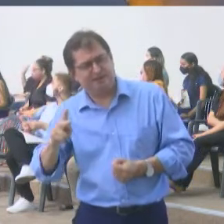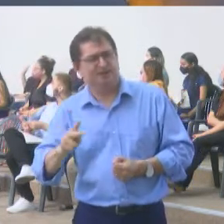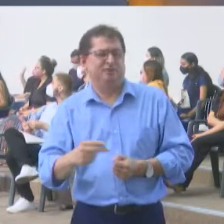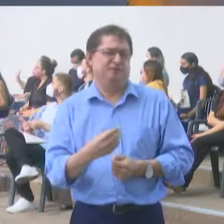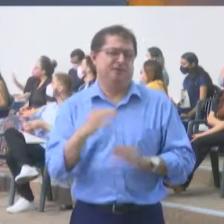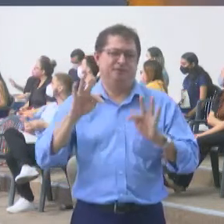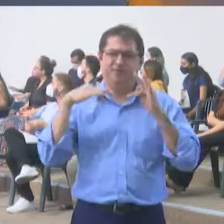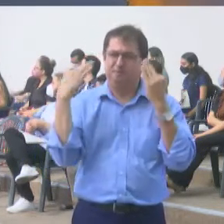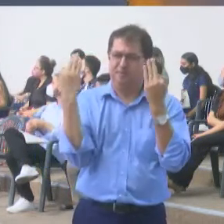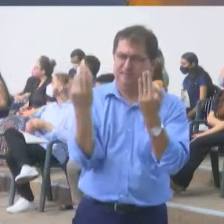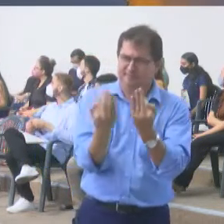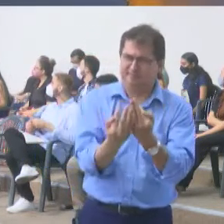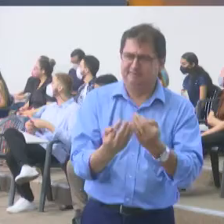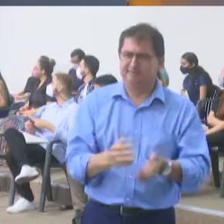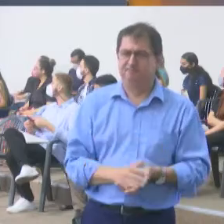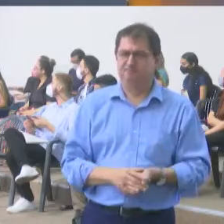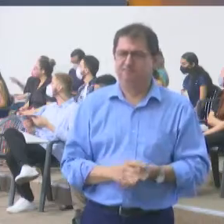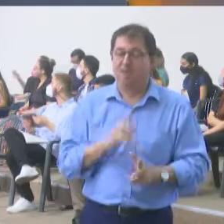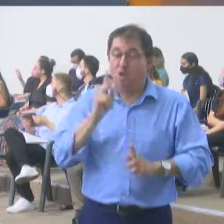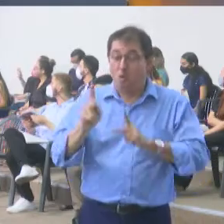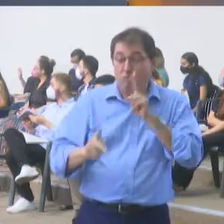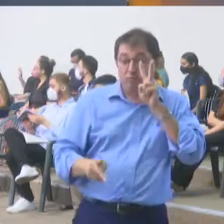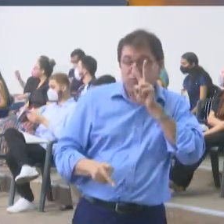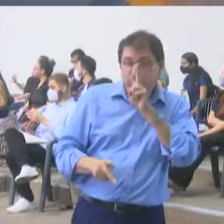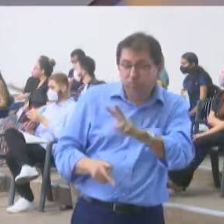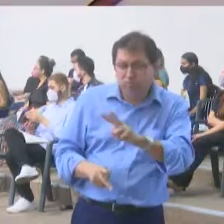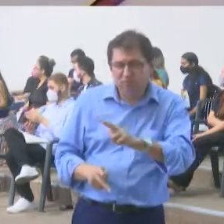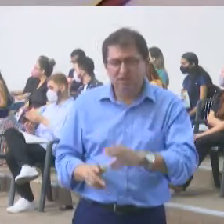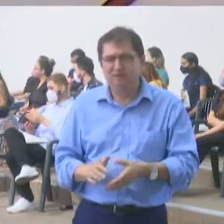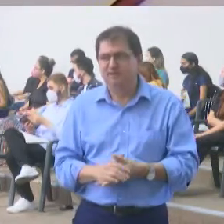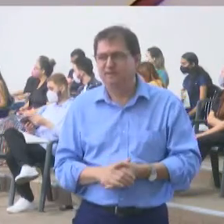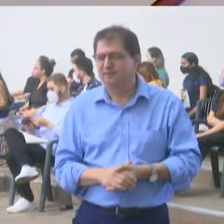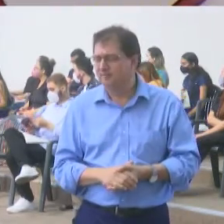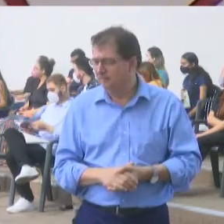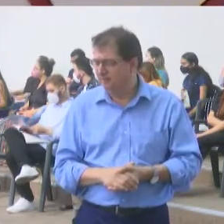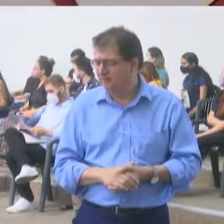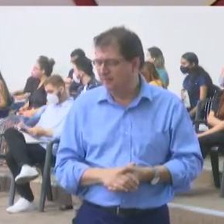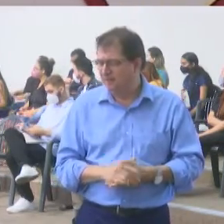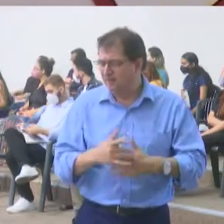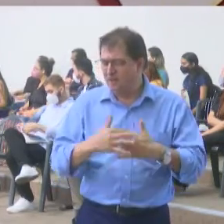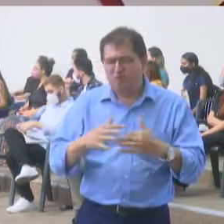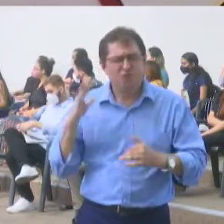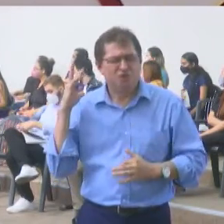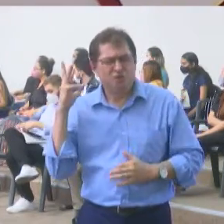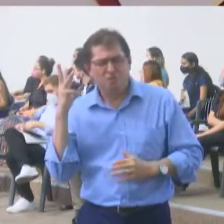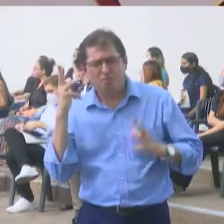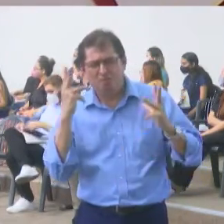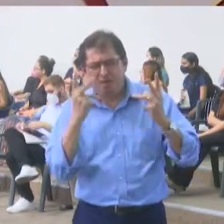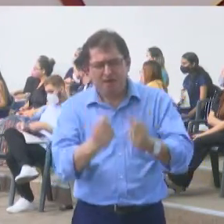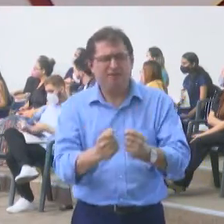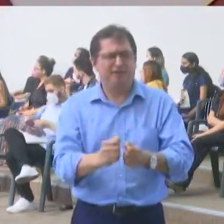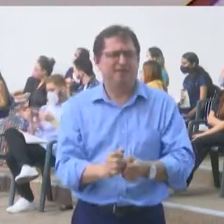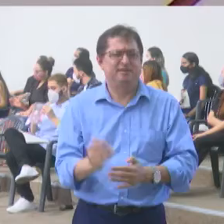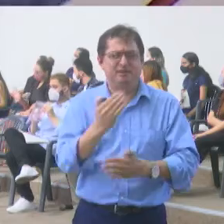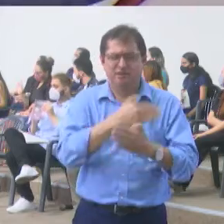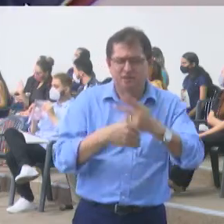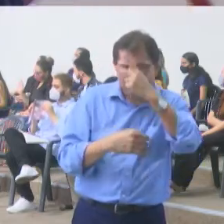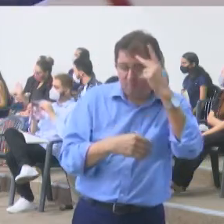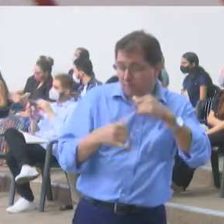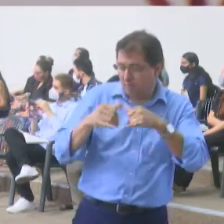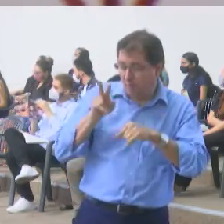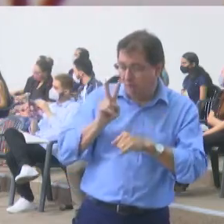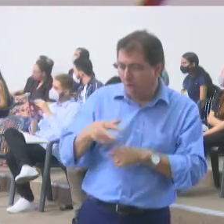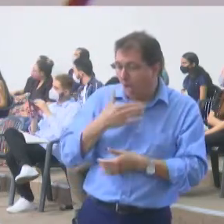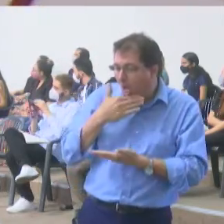nome do Senhor. O povo todo vira para eles e abençoa eles. Olha que coisa fantástica. Todo mundo que estava lá, e olha a bênção